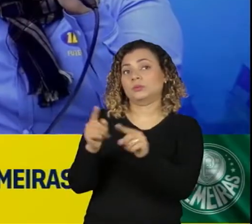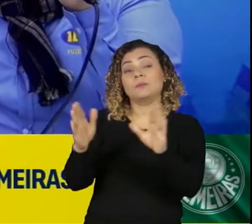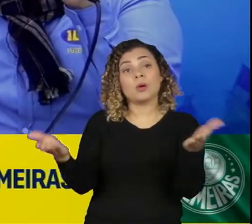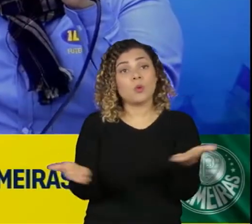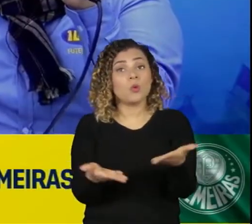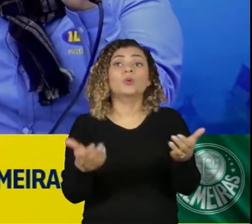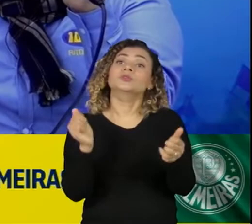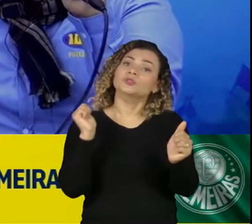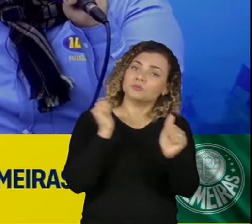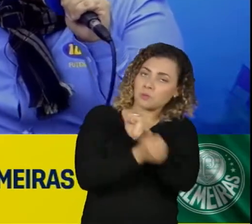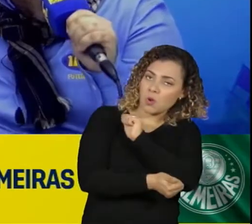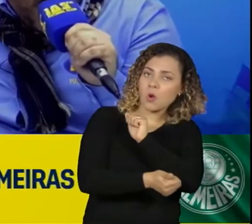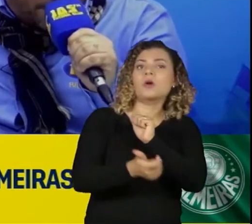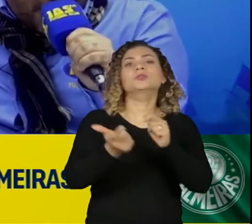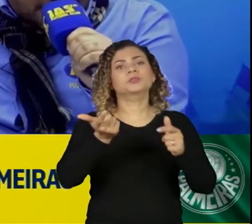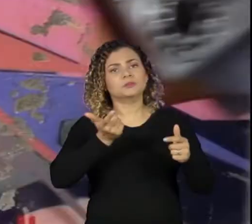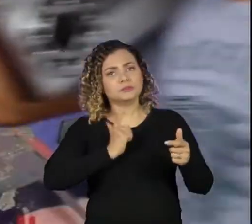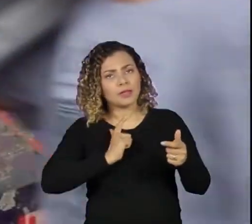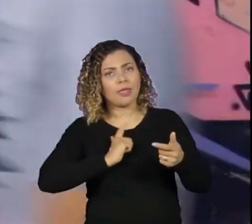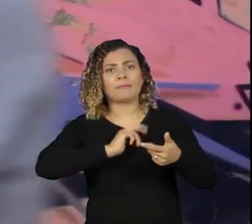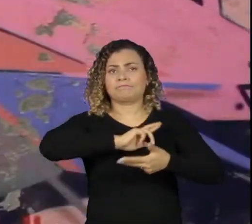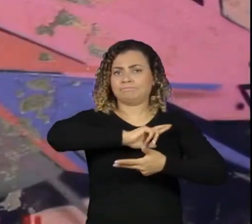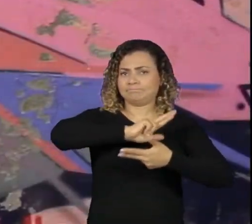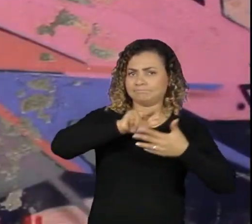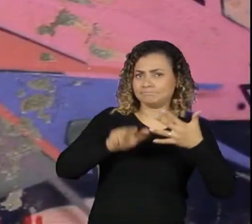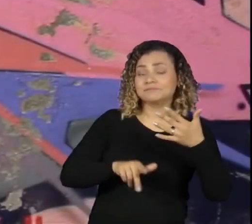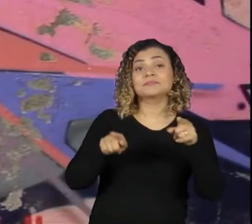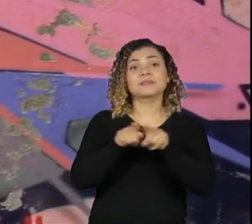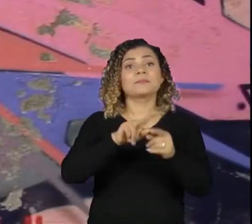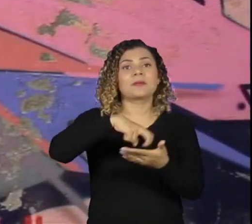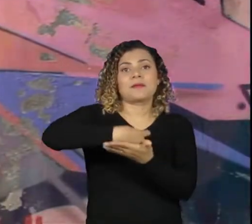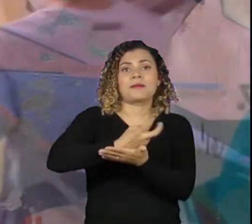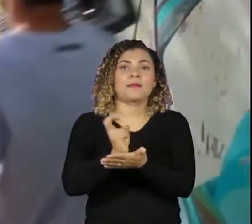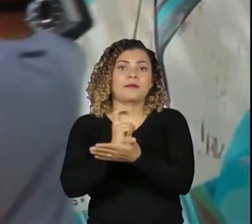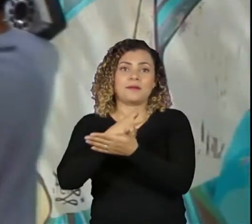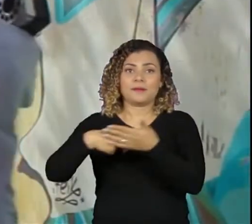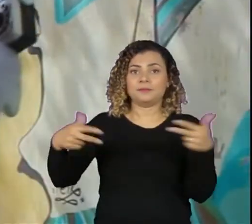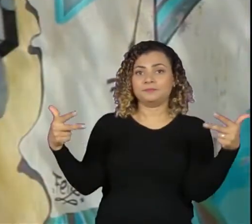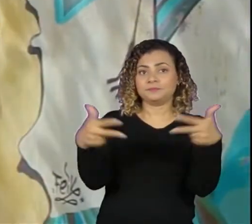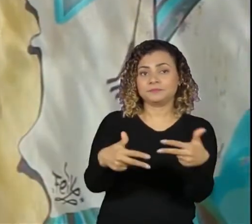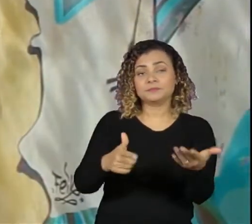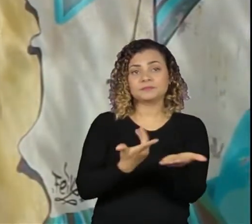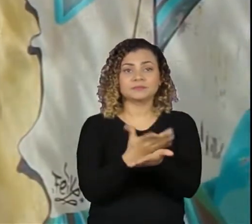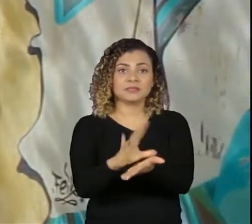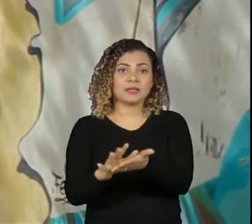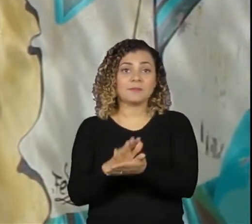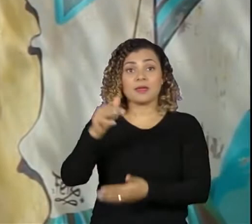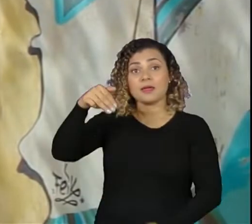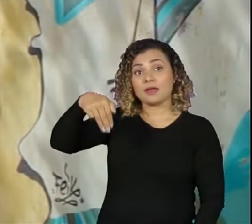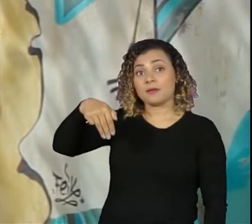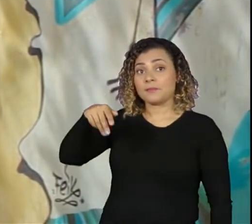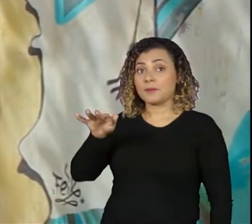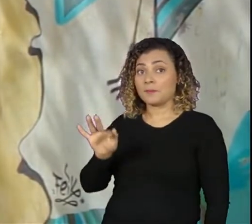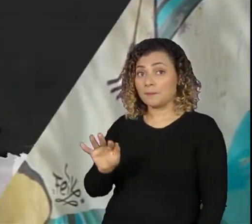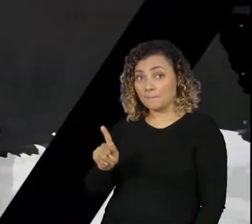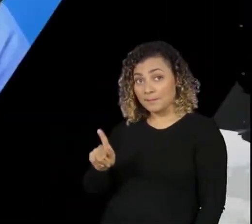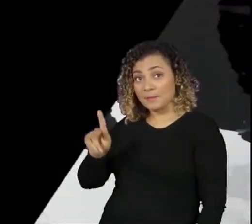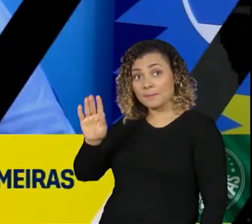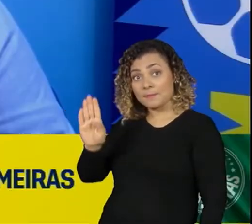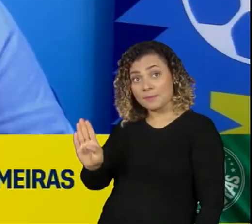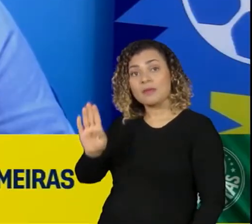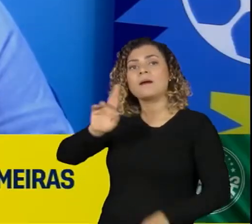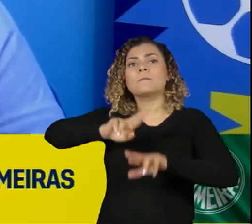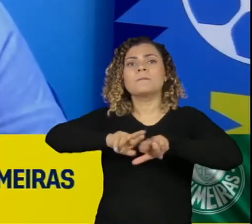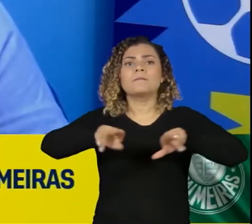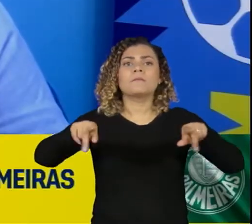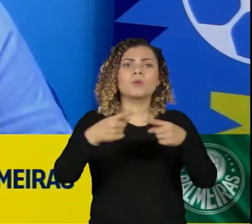proposta da 105, quando foi criada há mais de 4 décadas, é informar, né? e depois que ela foi pulverizando para o lado